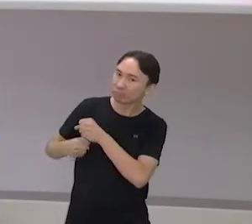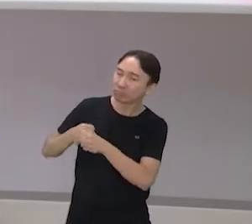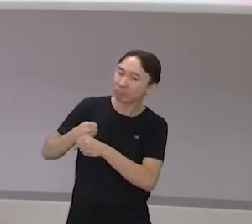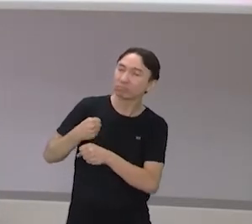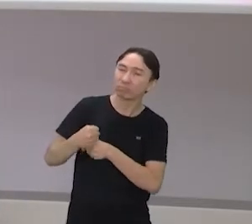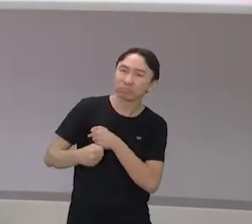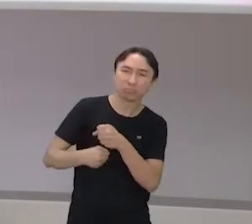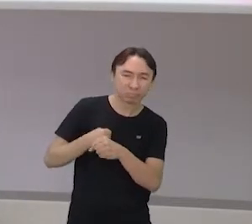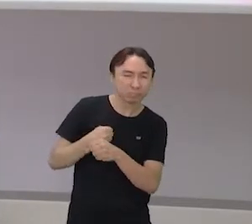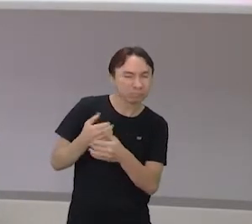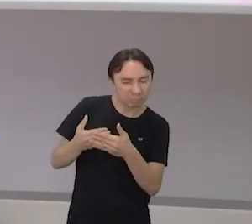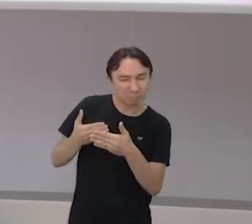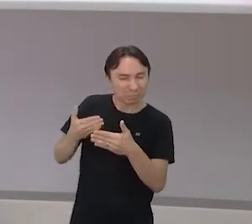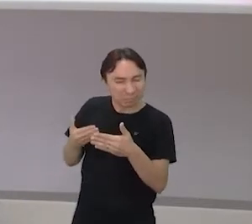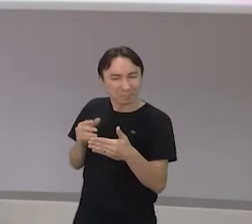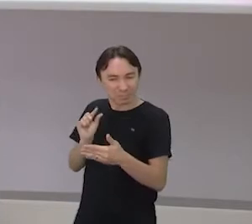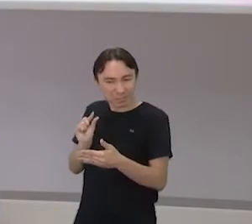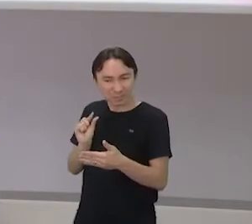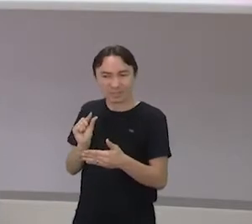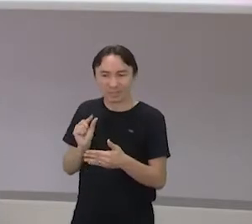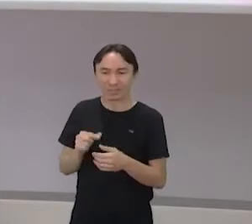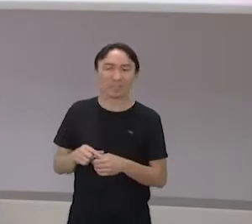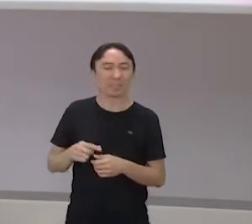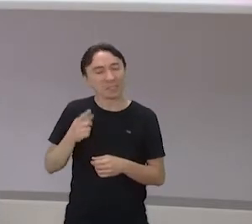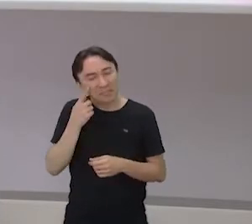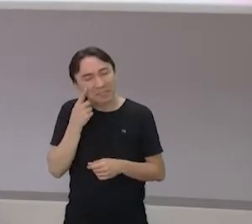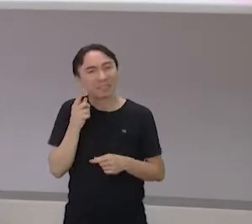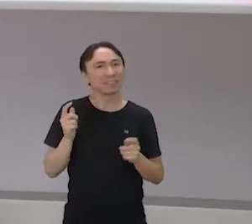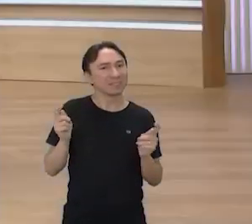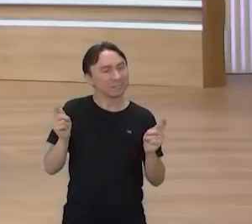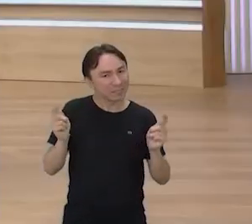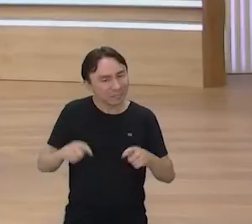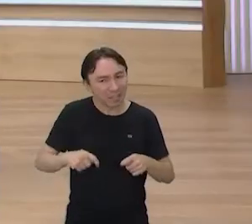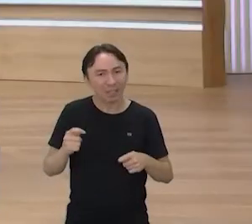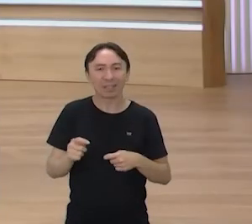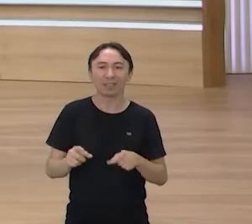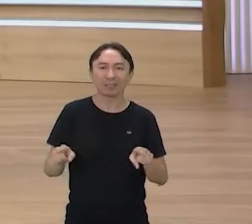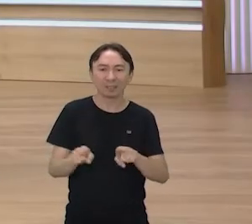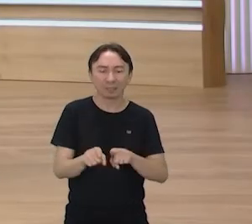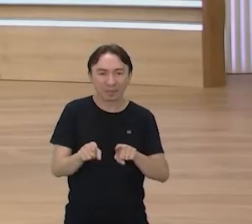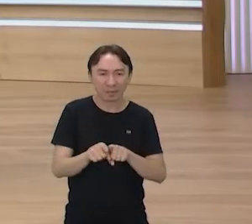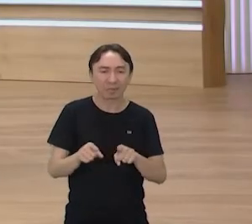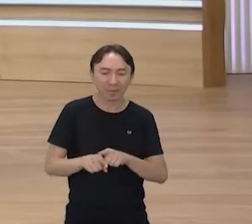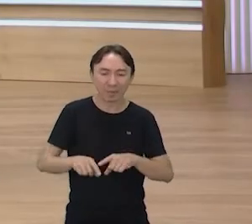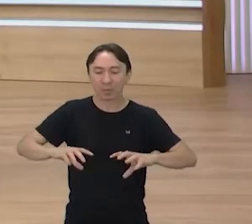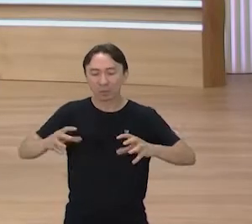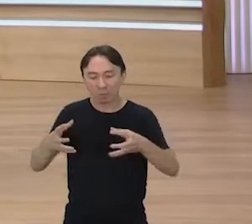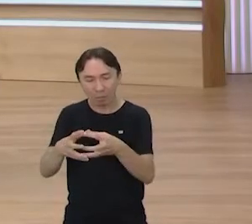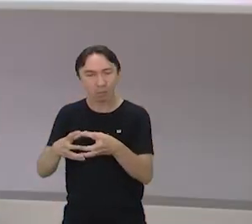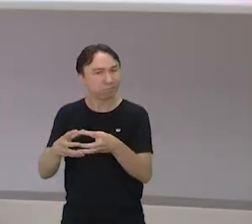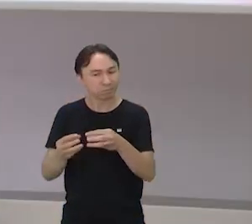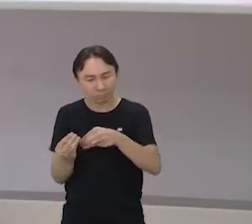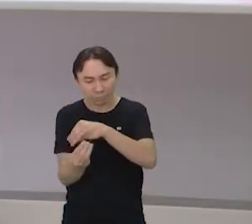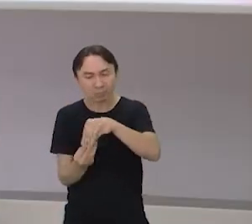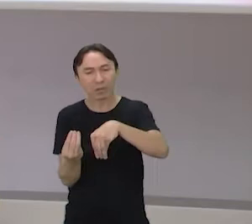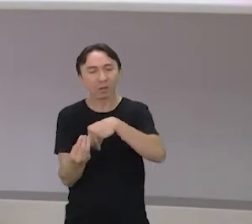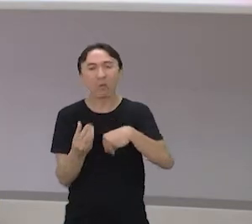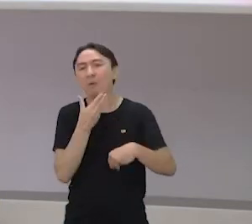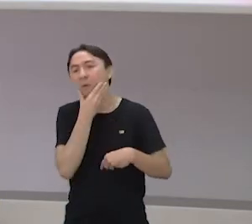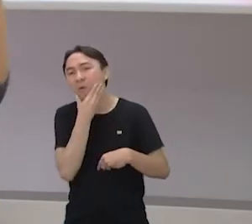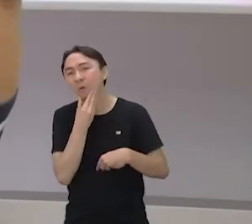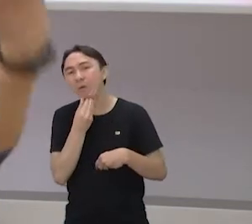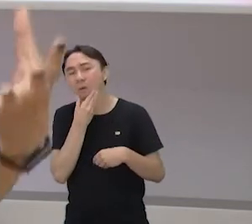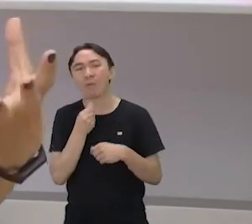levar as modalidades com times mistos também durante a prática, mostrar que não existe isso ali, né?